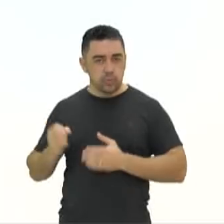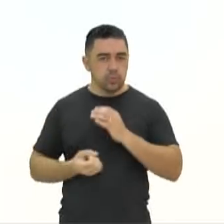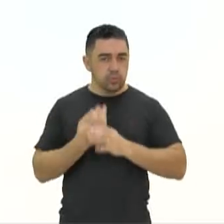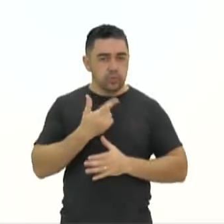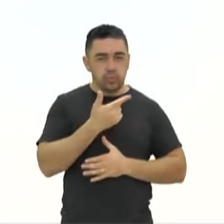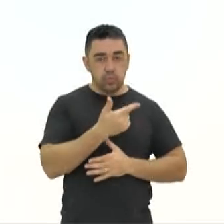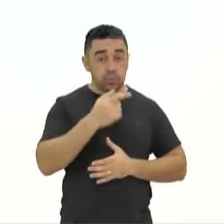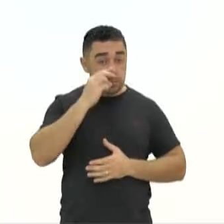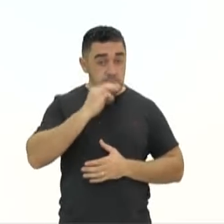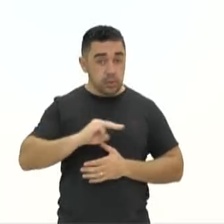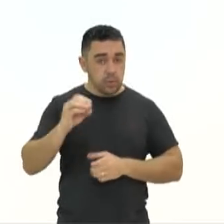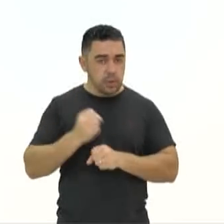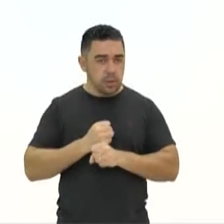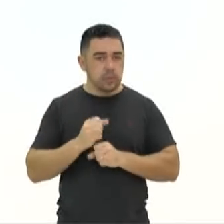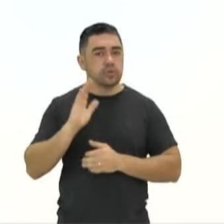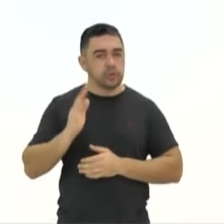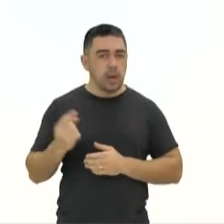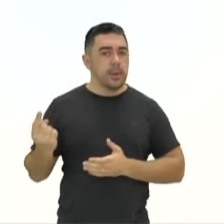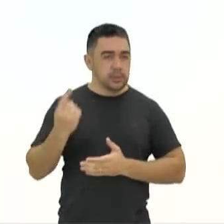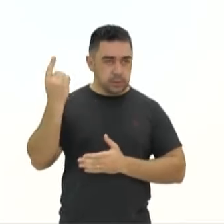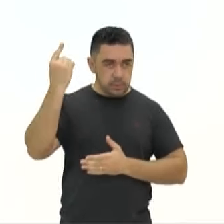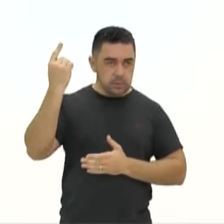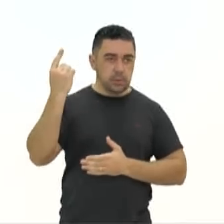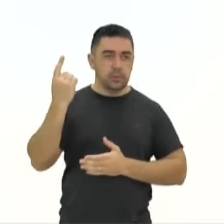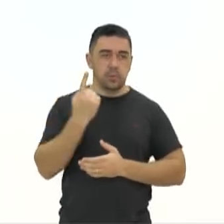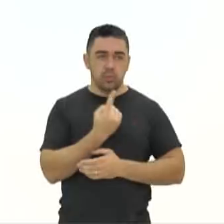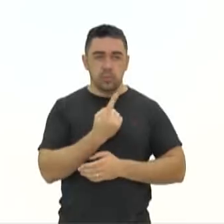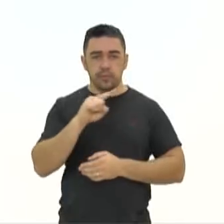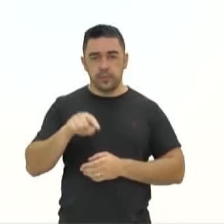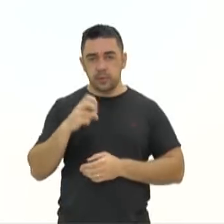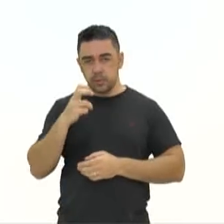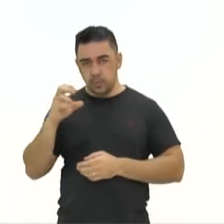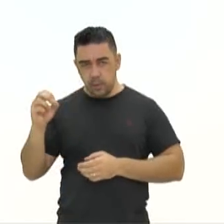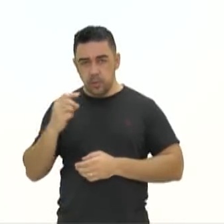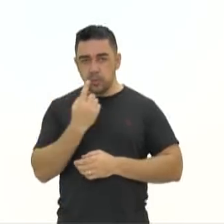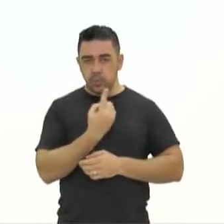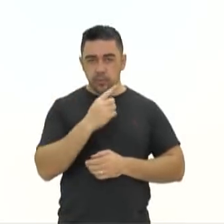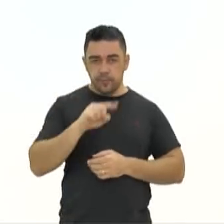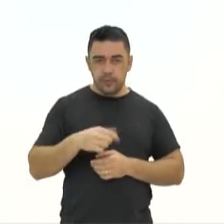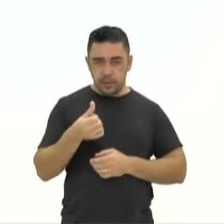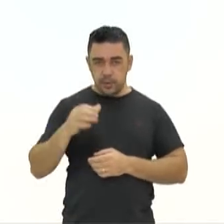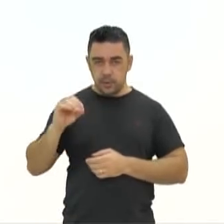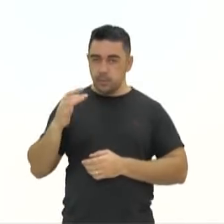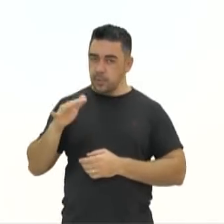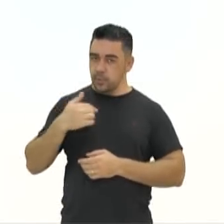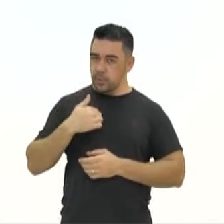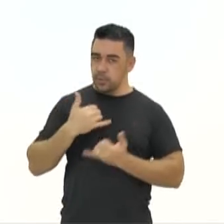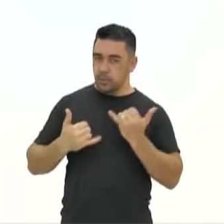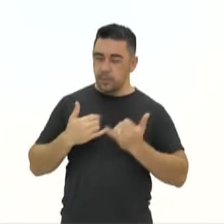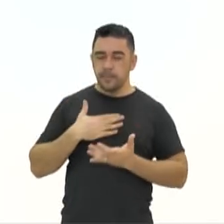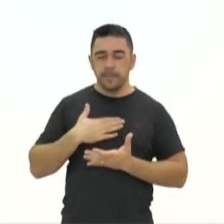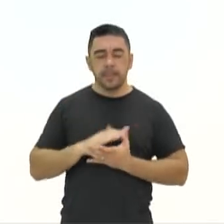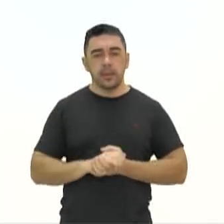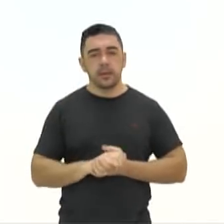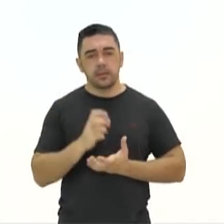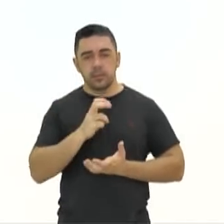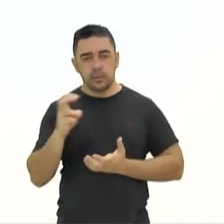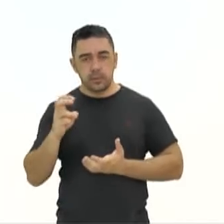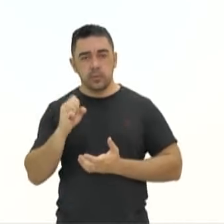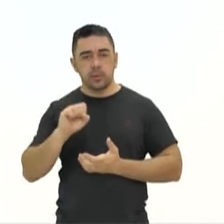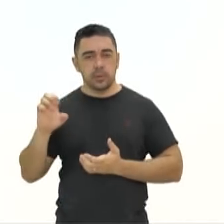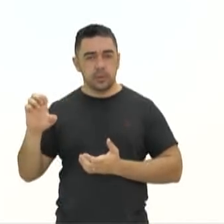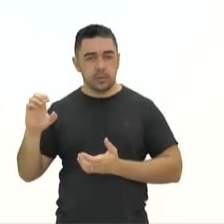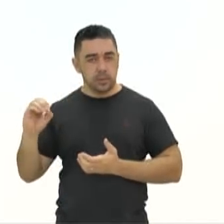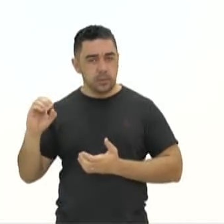2 milhões de anos. Ele já era um pouco maior, 1,50 m, 1,60 m, estão chegando no meu tamanho aqui. 55, 85 quilos,